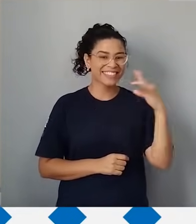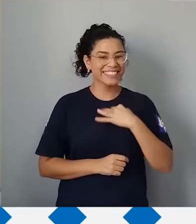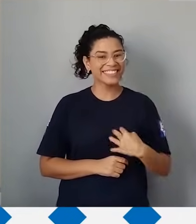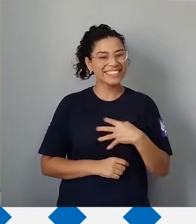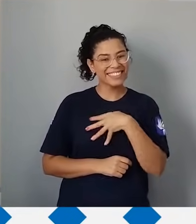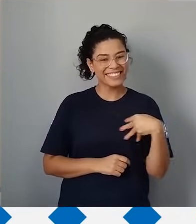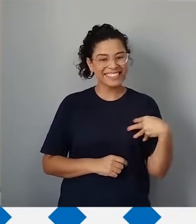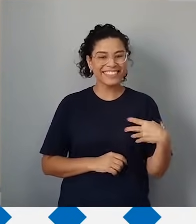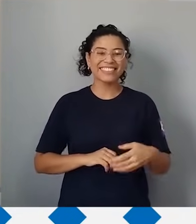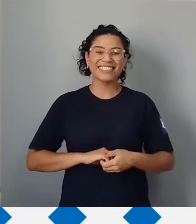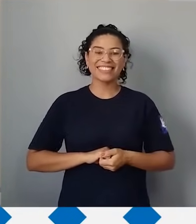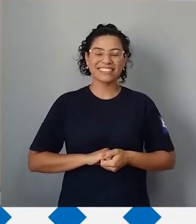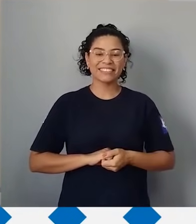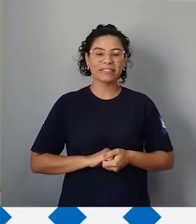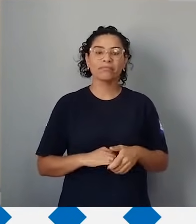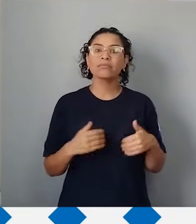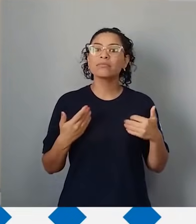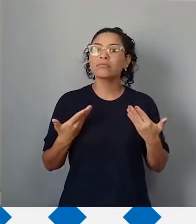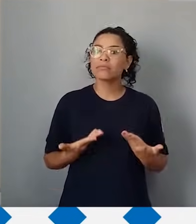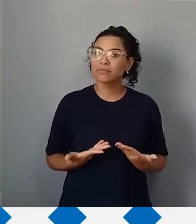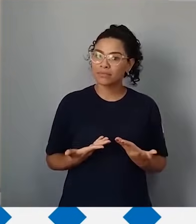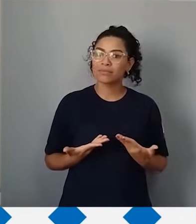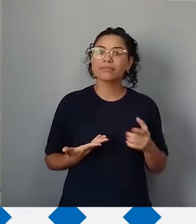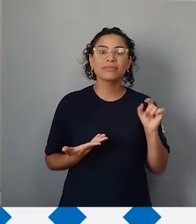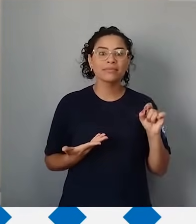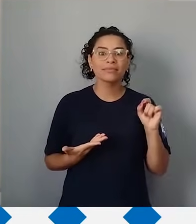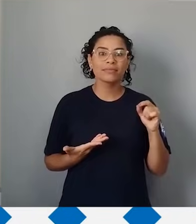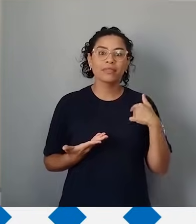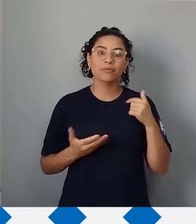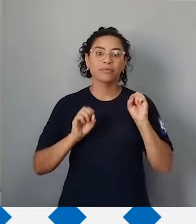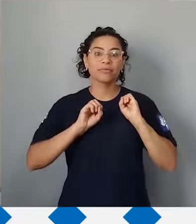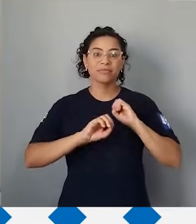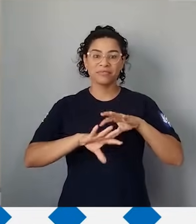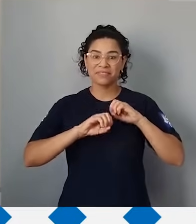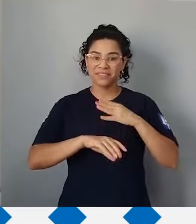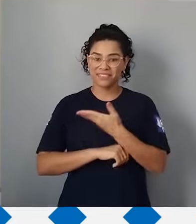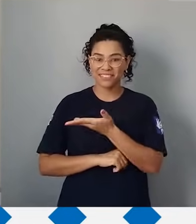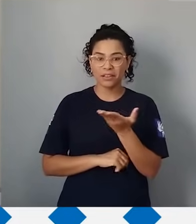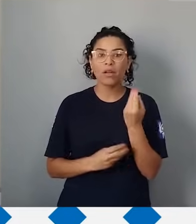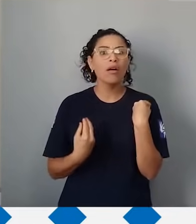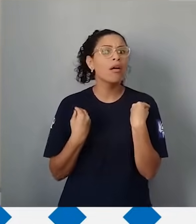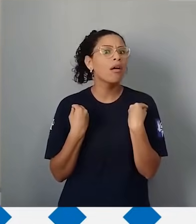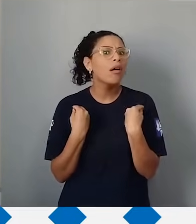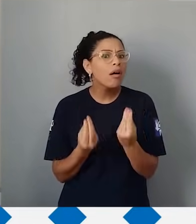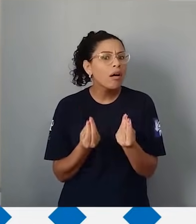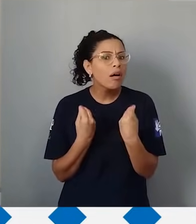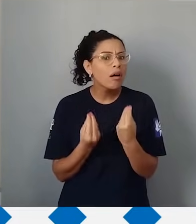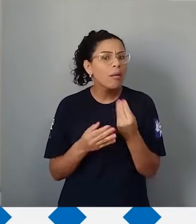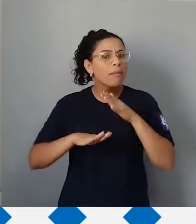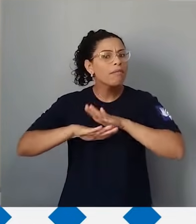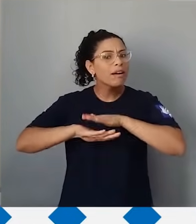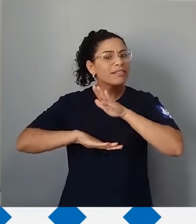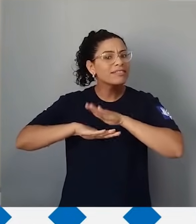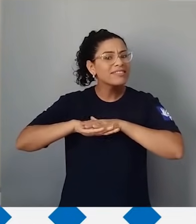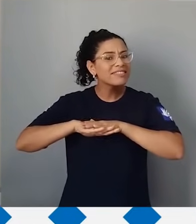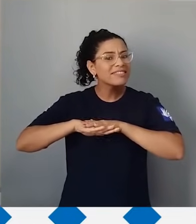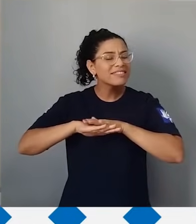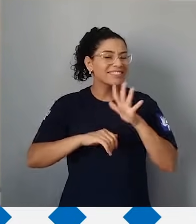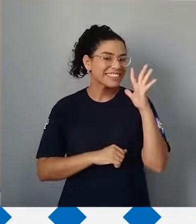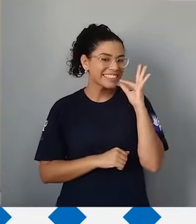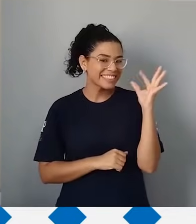xadrez. E falando nisso, eu vou ensinar a vocês como que faz esse gatinho